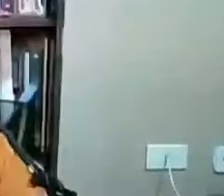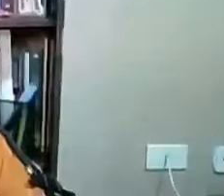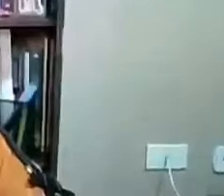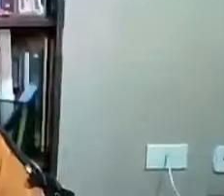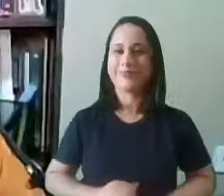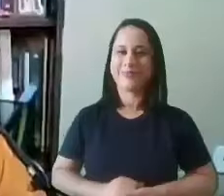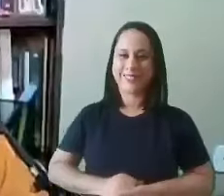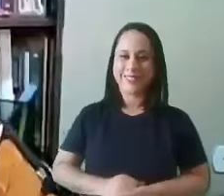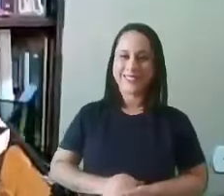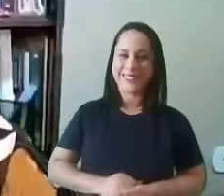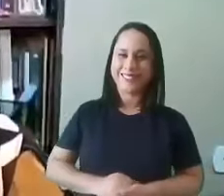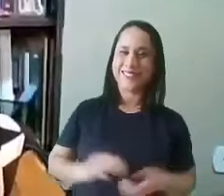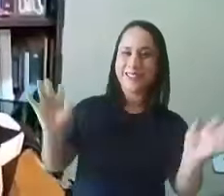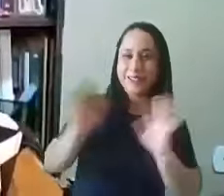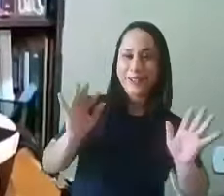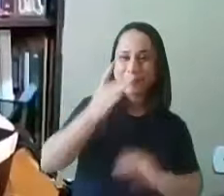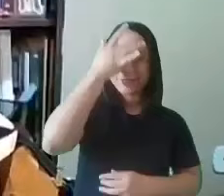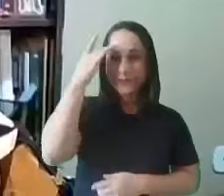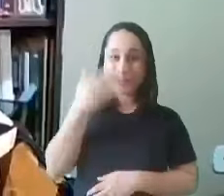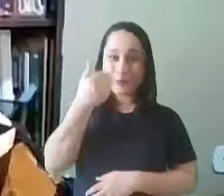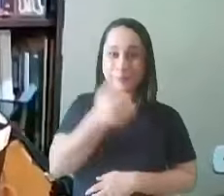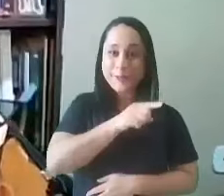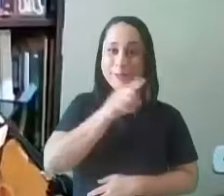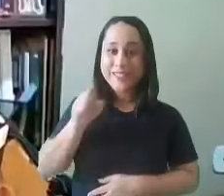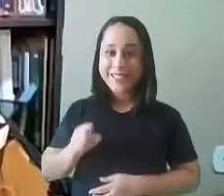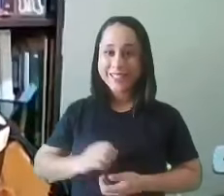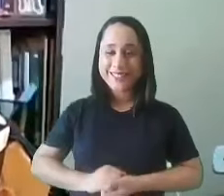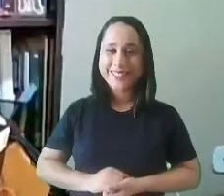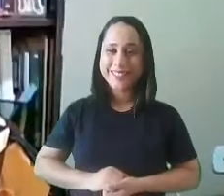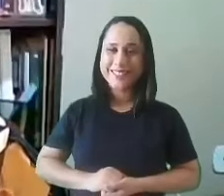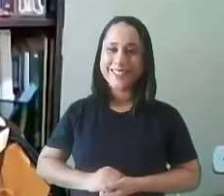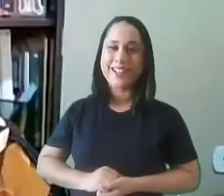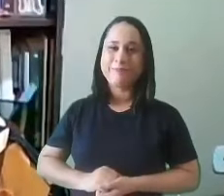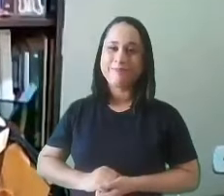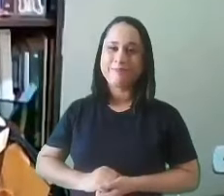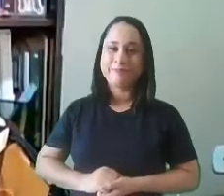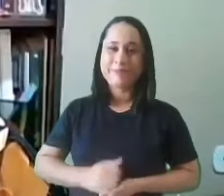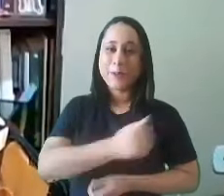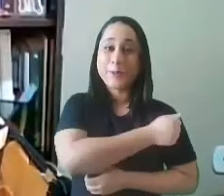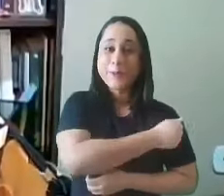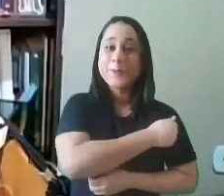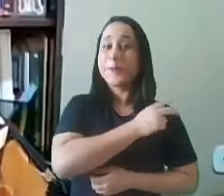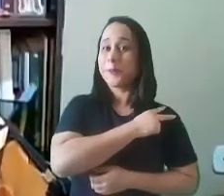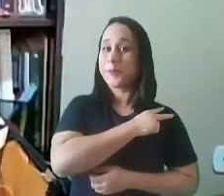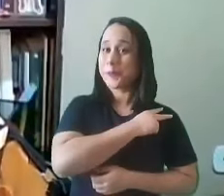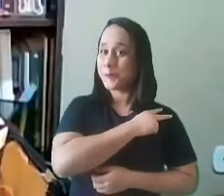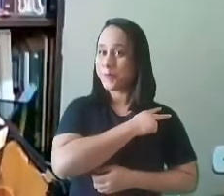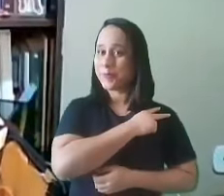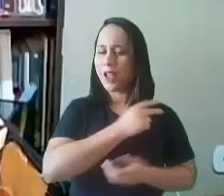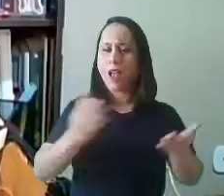Olá pessoal, tudo bem com vocês? Segundo ano, nós vamos começar o estudo das